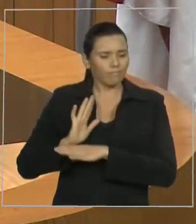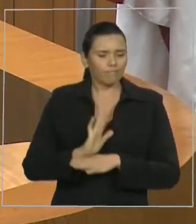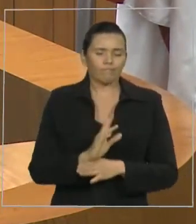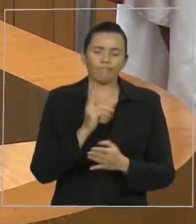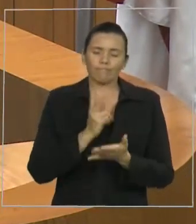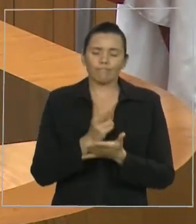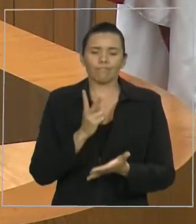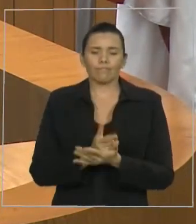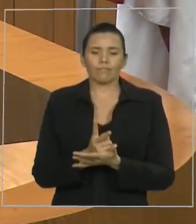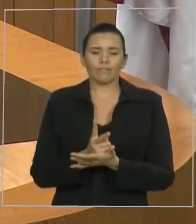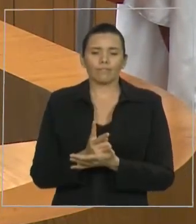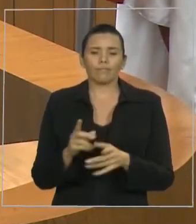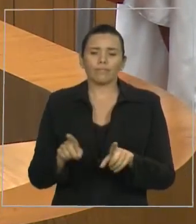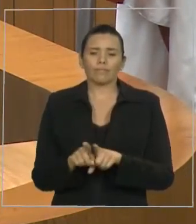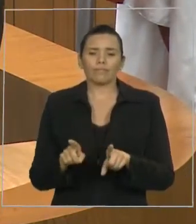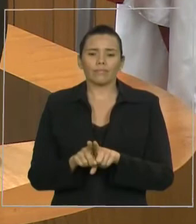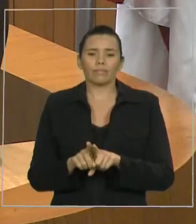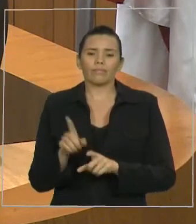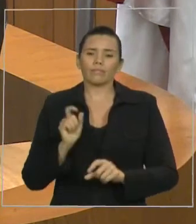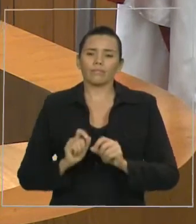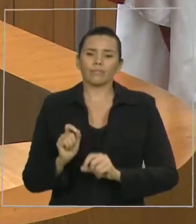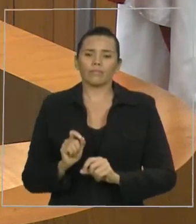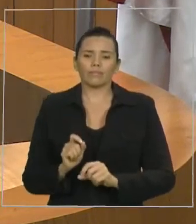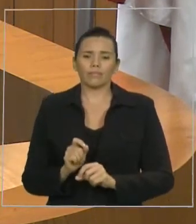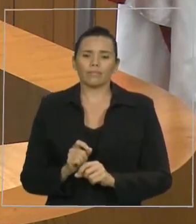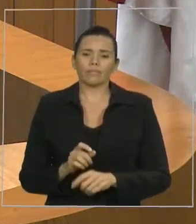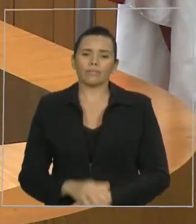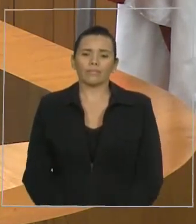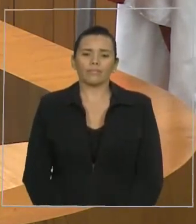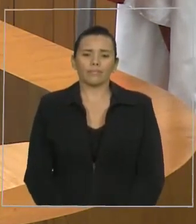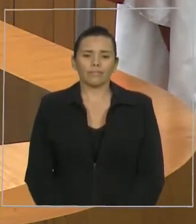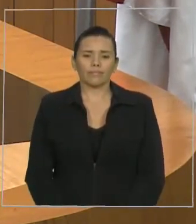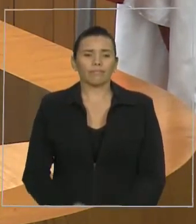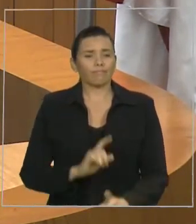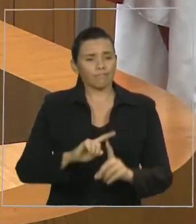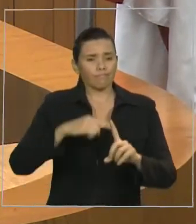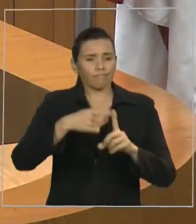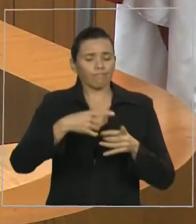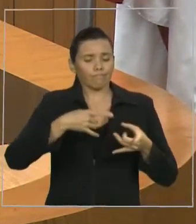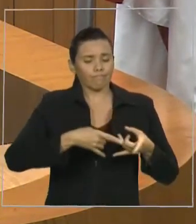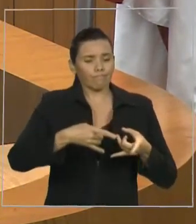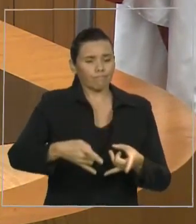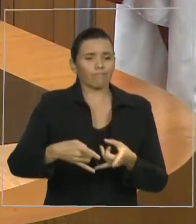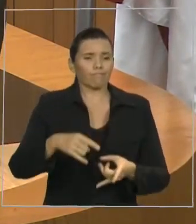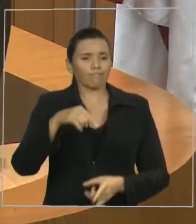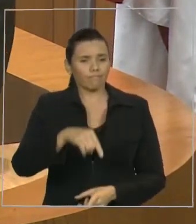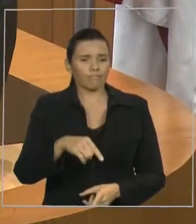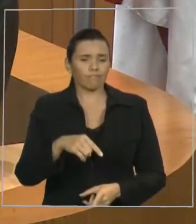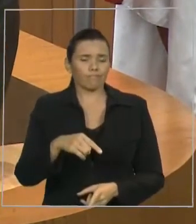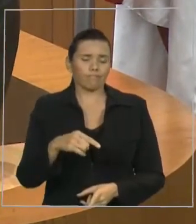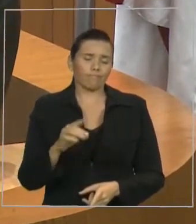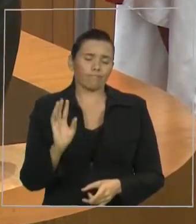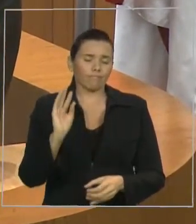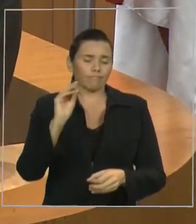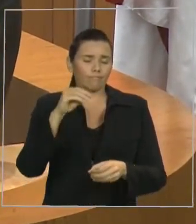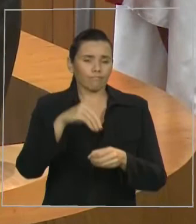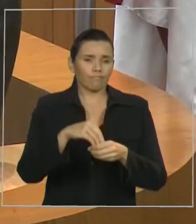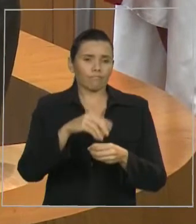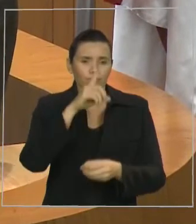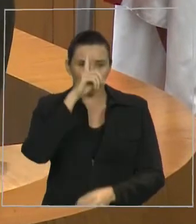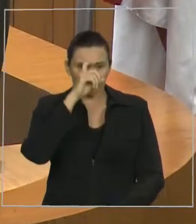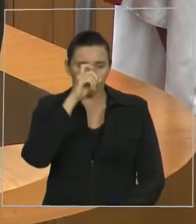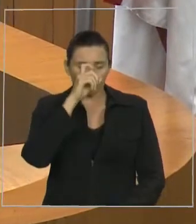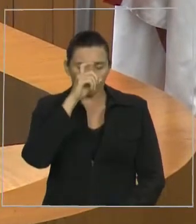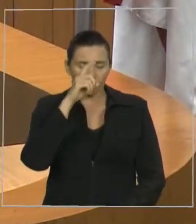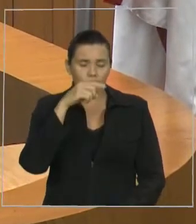necessário, até mesmo estendendo os leitos do município para receber esses cirurgiados. Enfim, foi um grande final de semana na nossa cidade